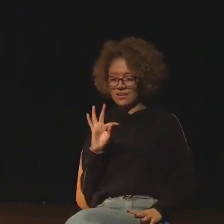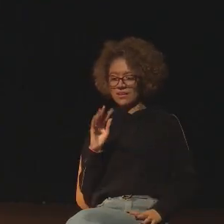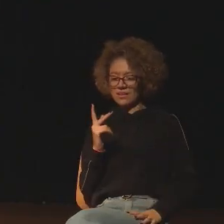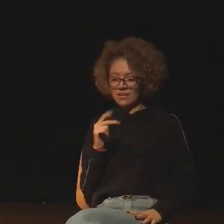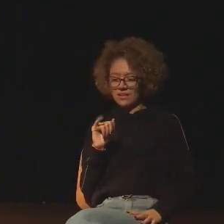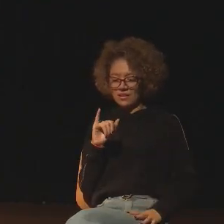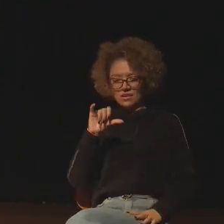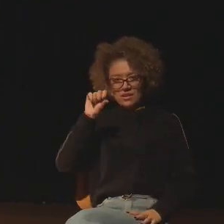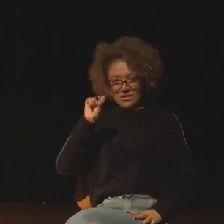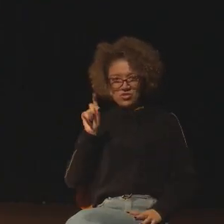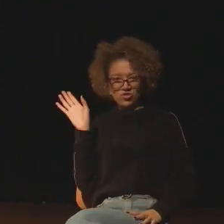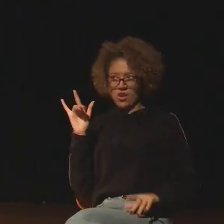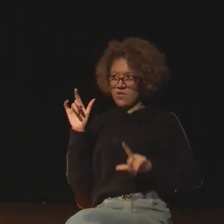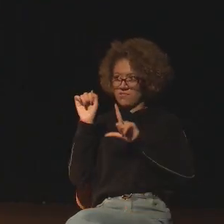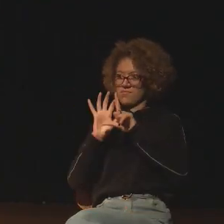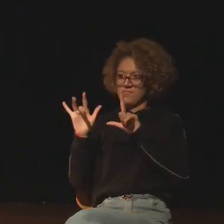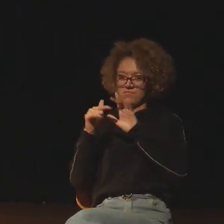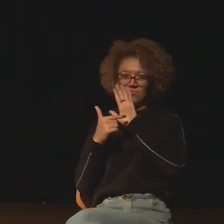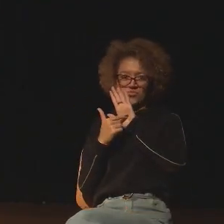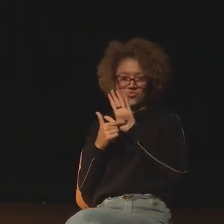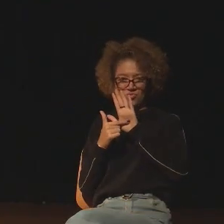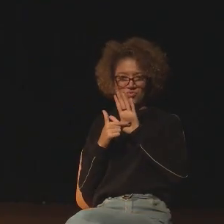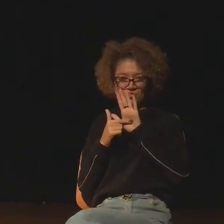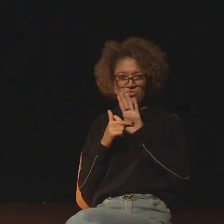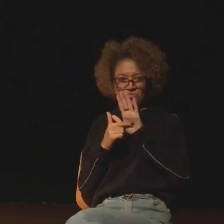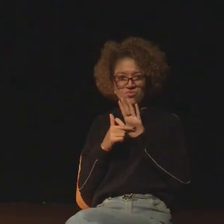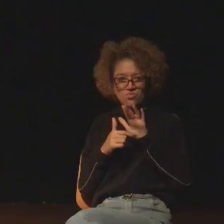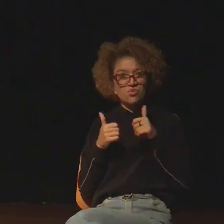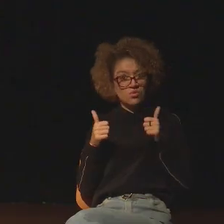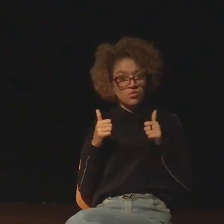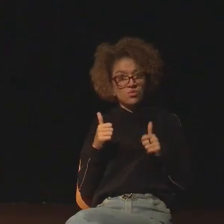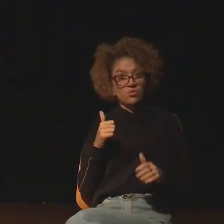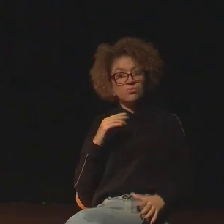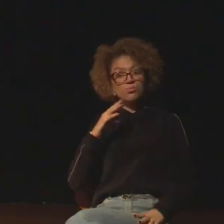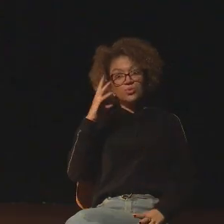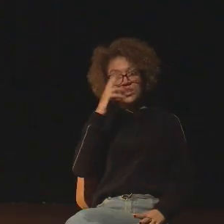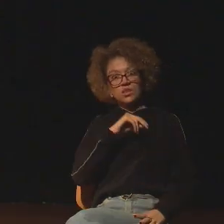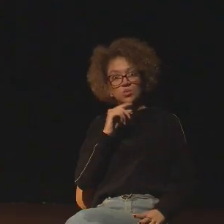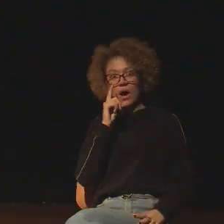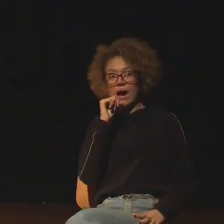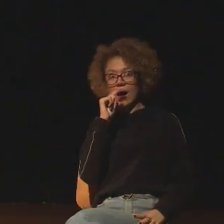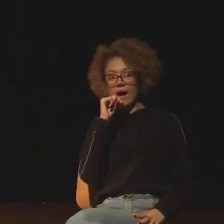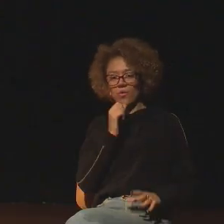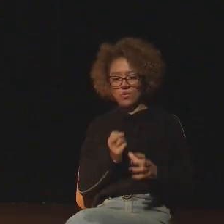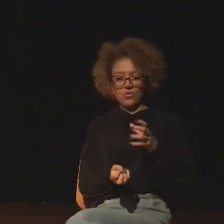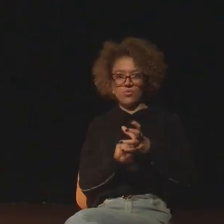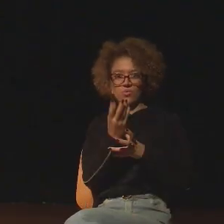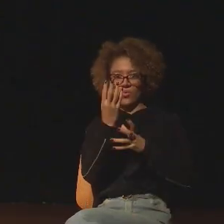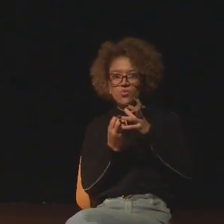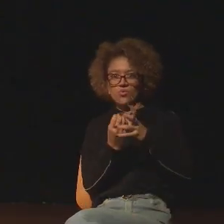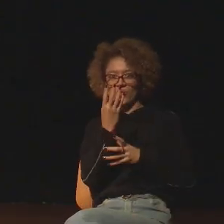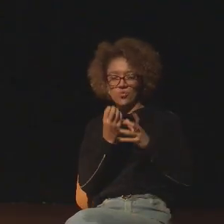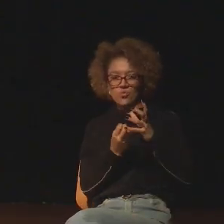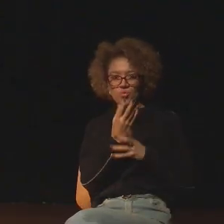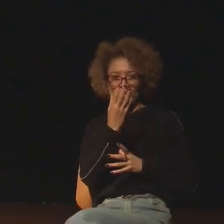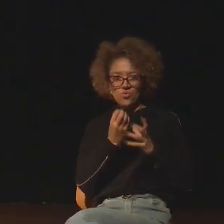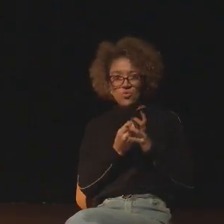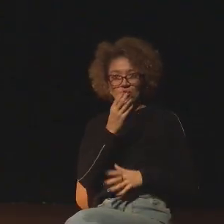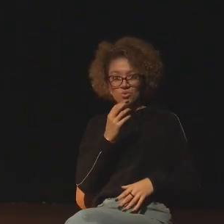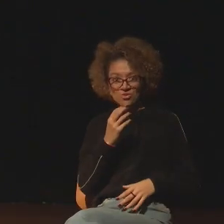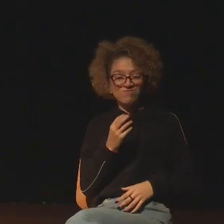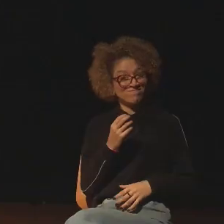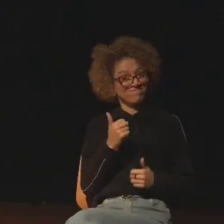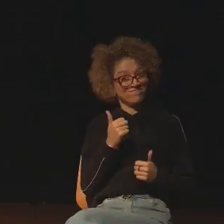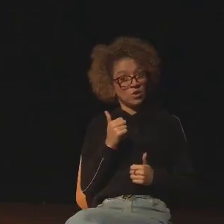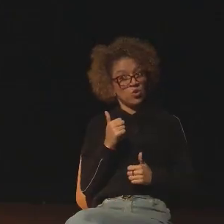para a gente, é uma área de absorção, então é bonito ver essa água nesse espaço. Acho que, na verdade, só enriqueceria ainda mais o projeto,